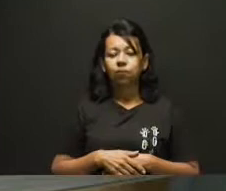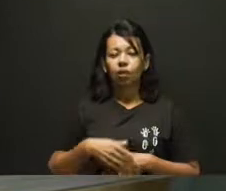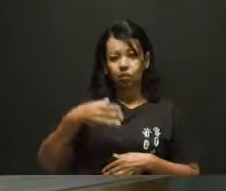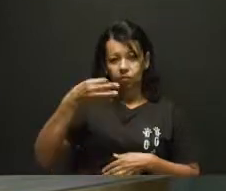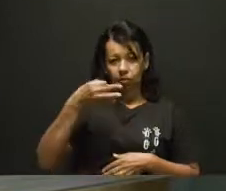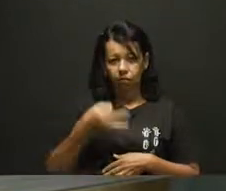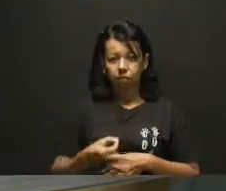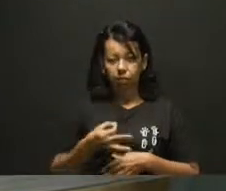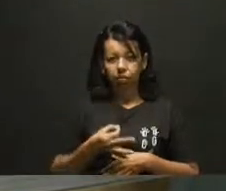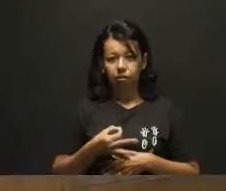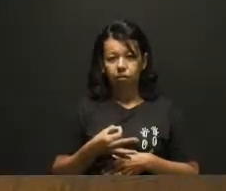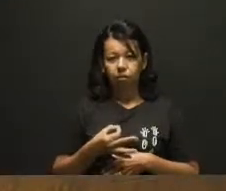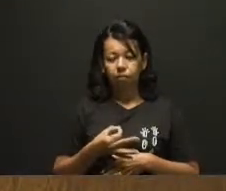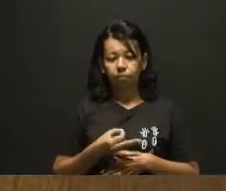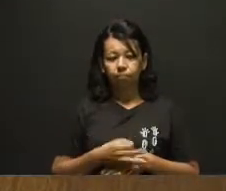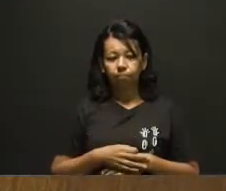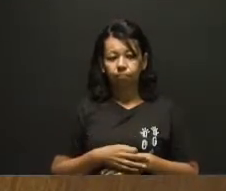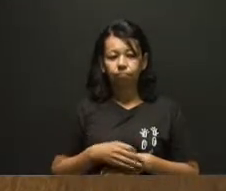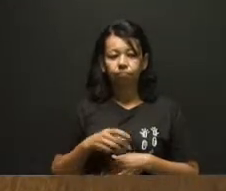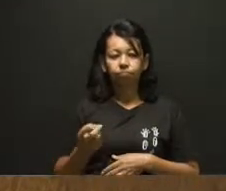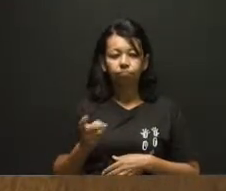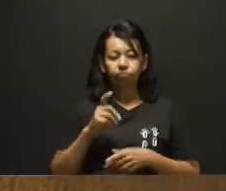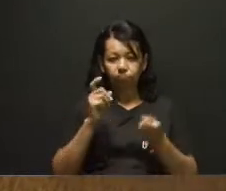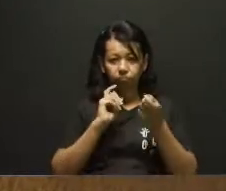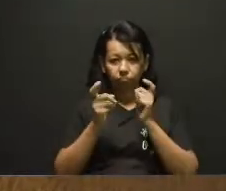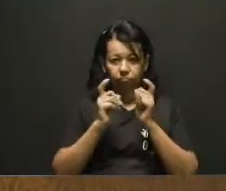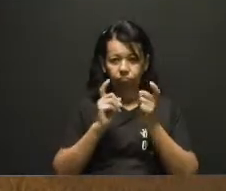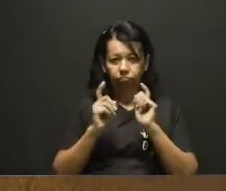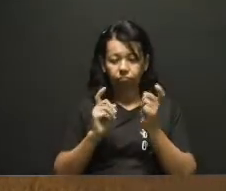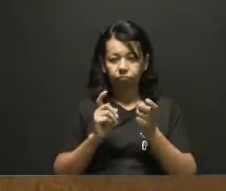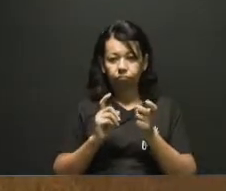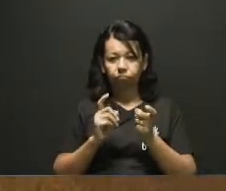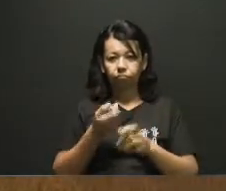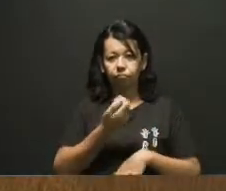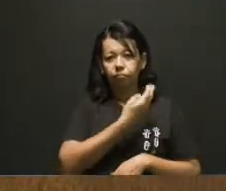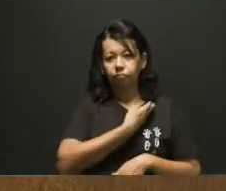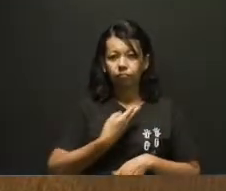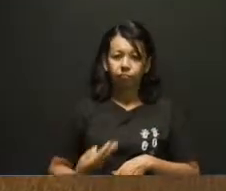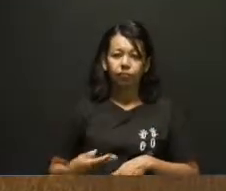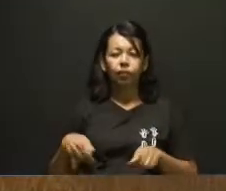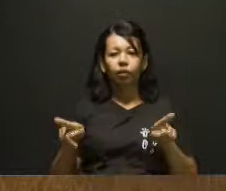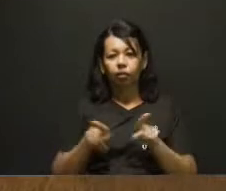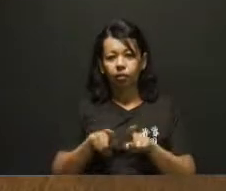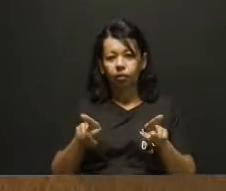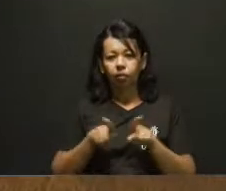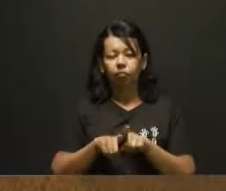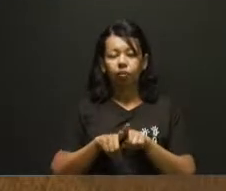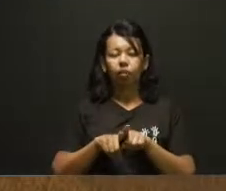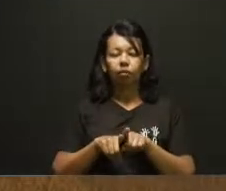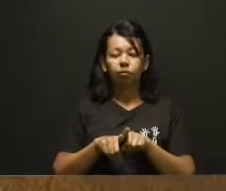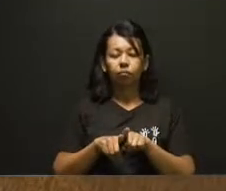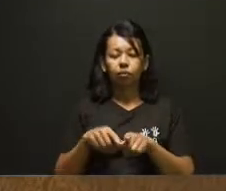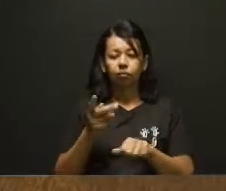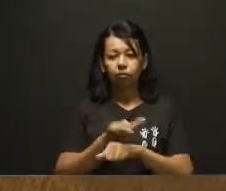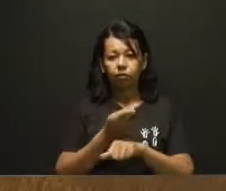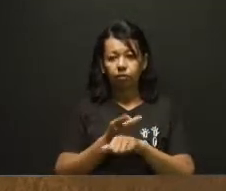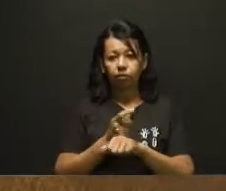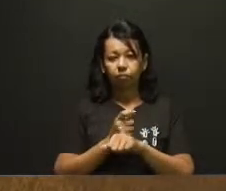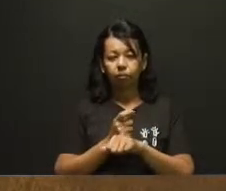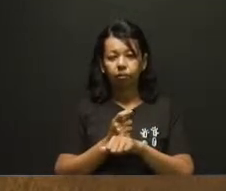dentro da essência desta audiência pública com certeza levaremos esse assunto também para que se resolva